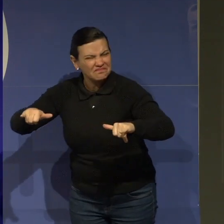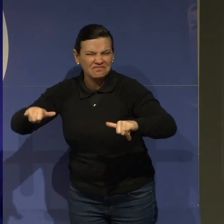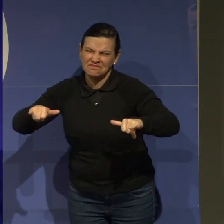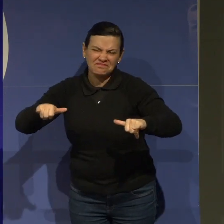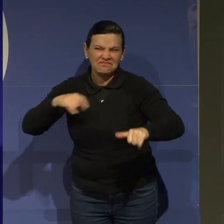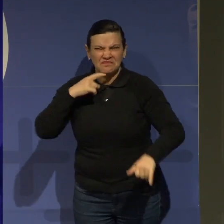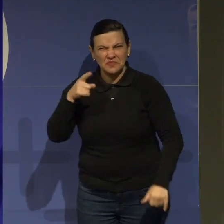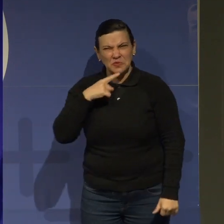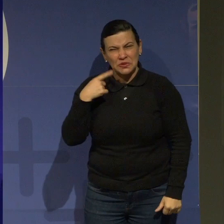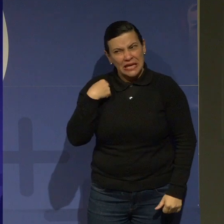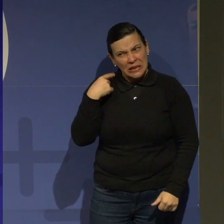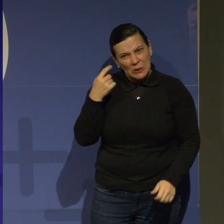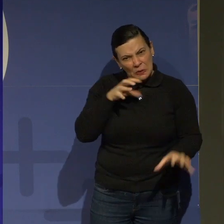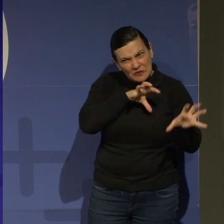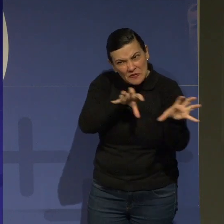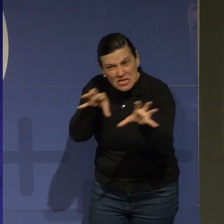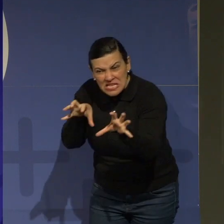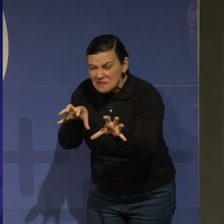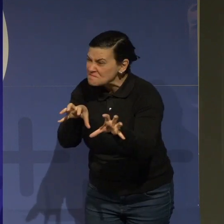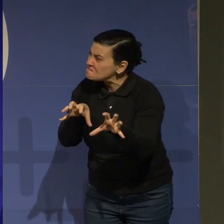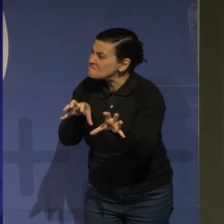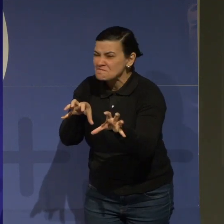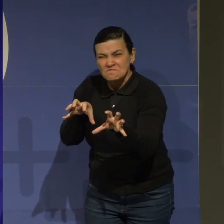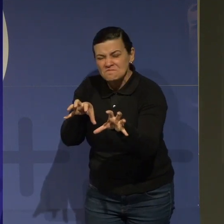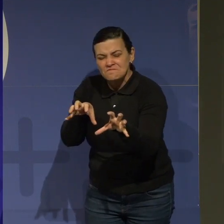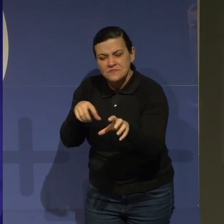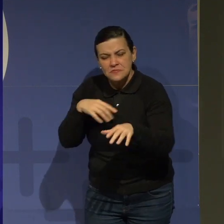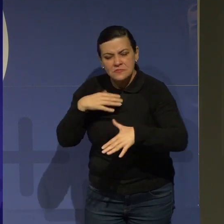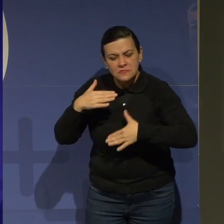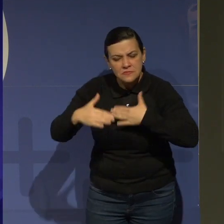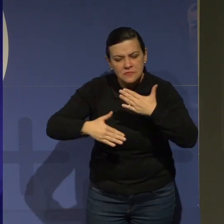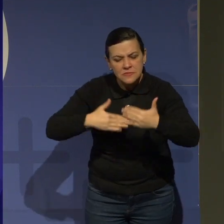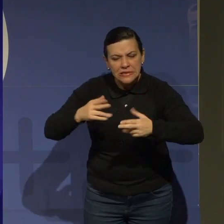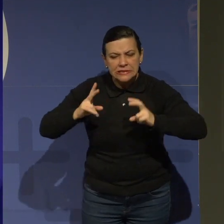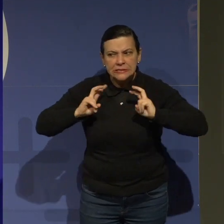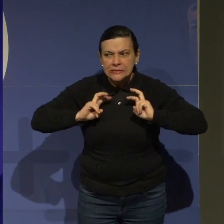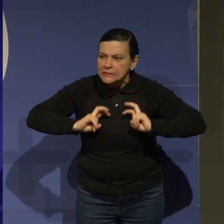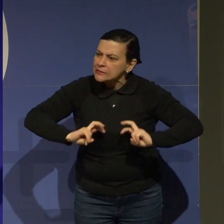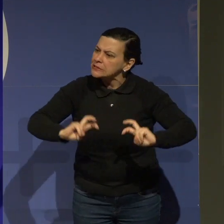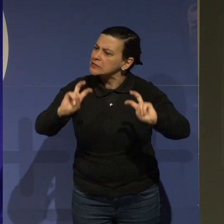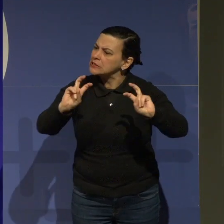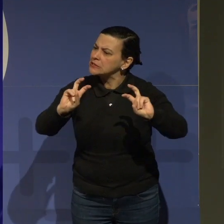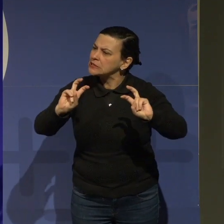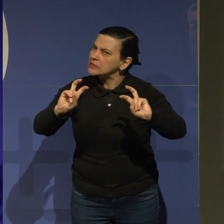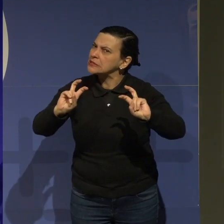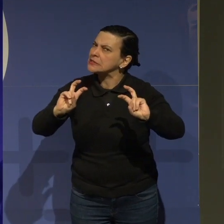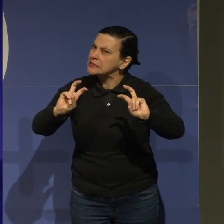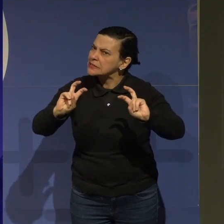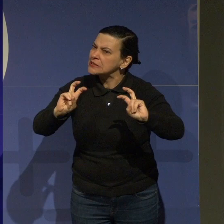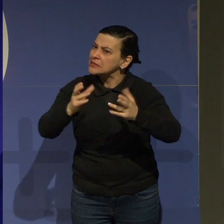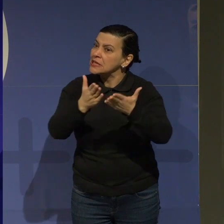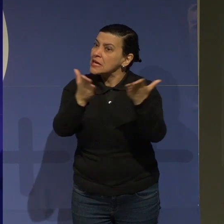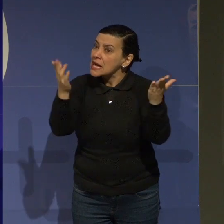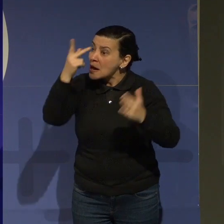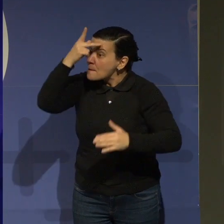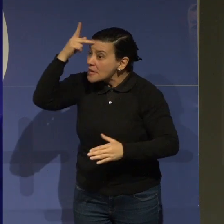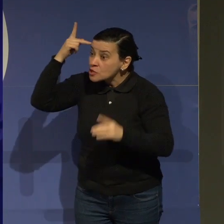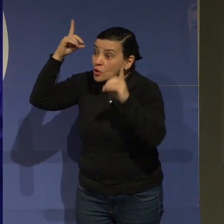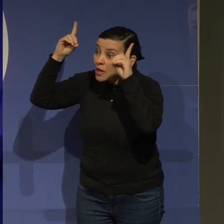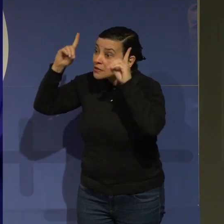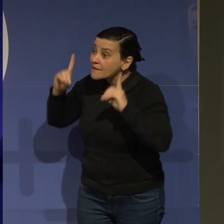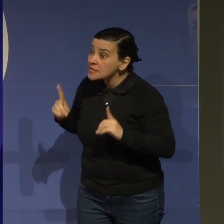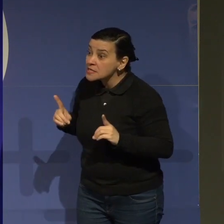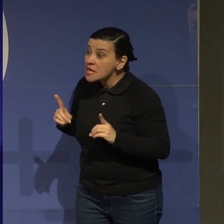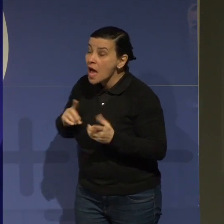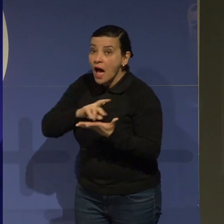frente, influenciar outras pessoas. Eu comecei a sentir esse peso quando eu percebi que tinha muitas pessoas com deficiência que eram